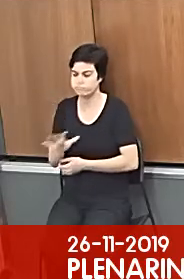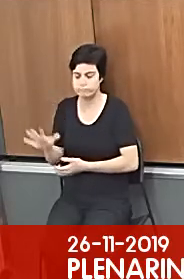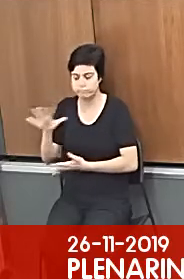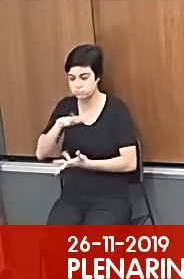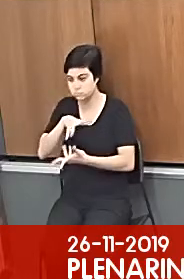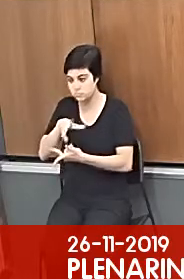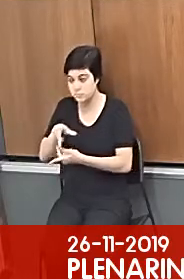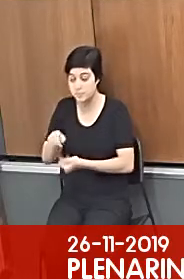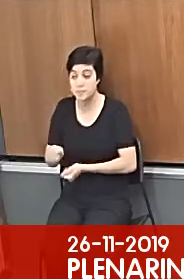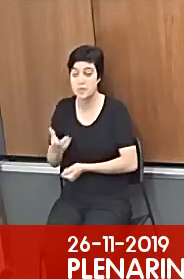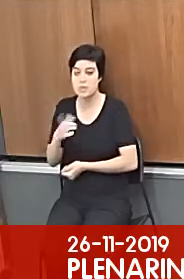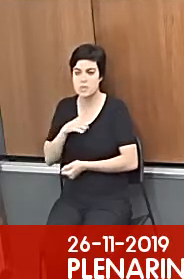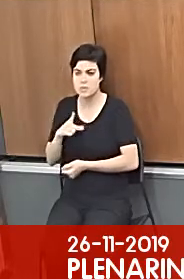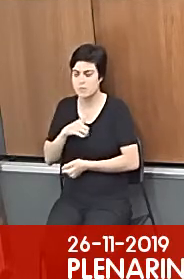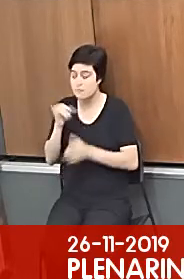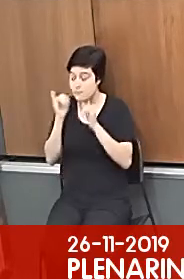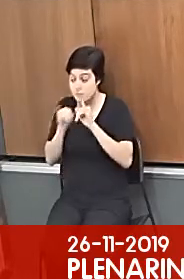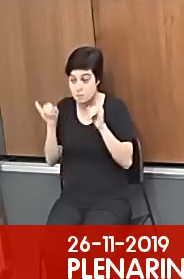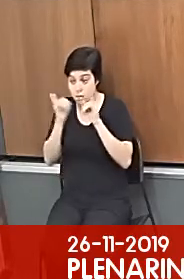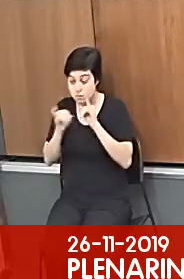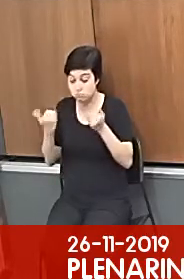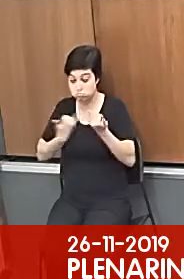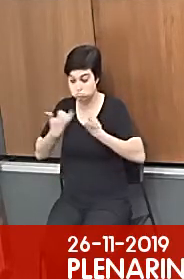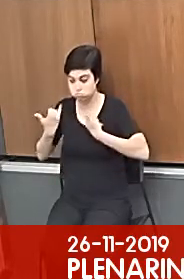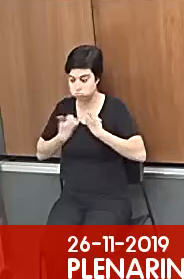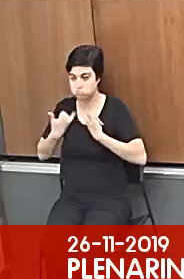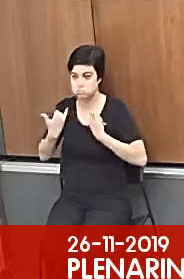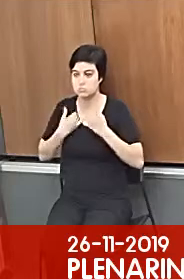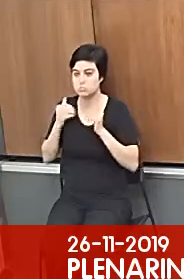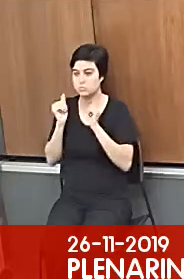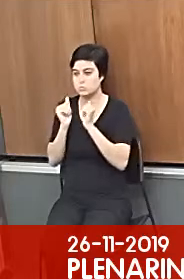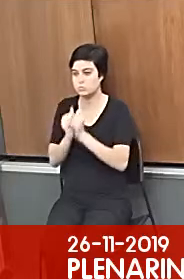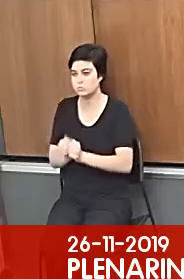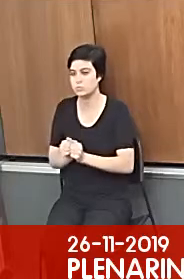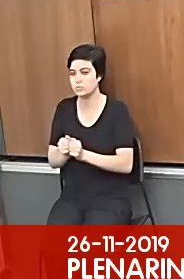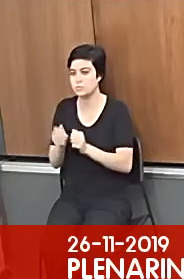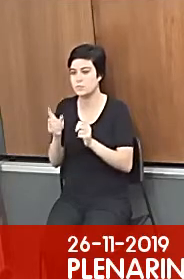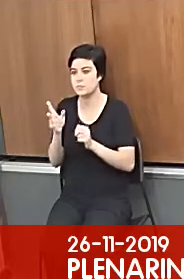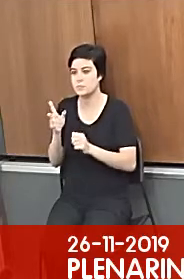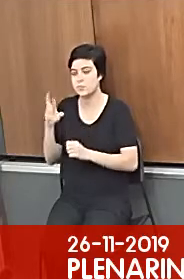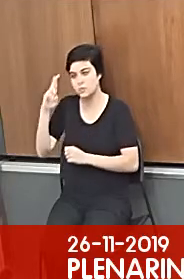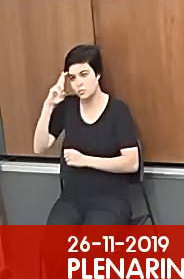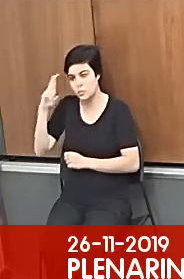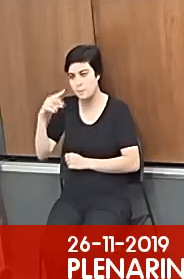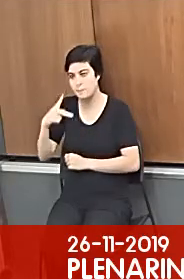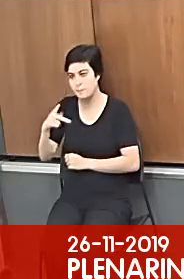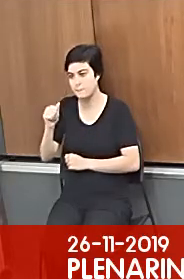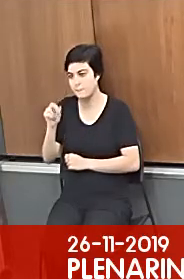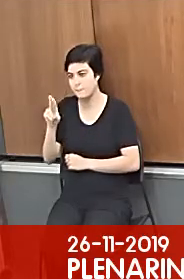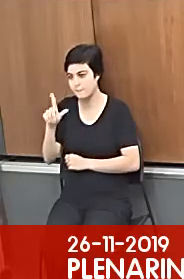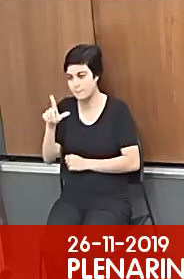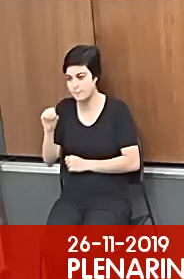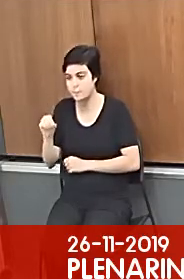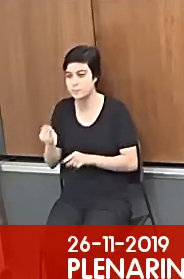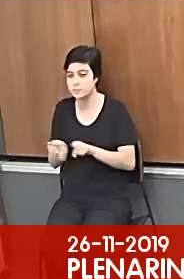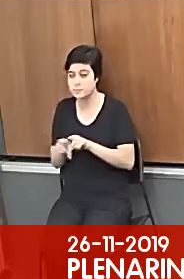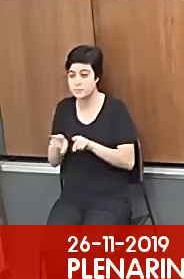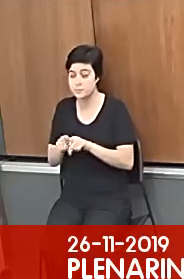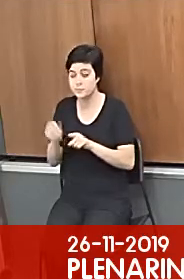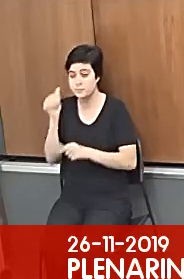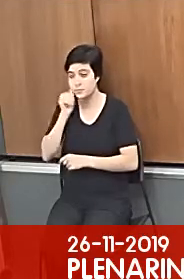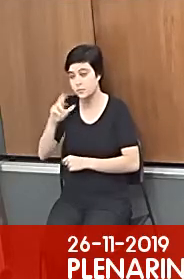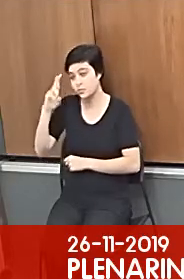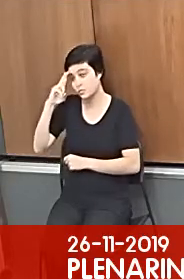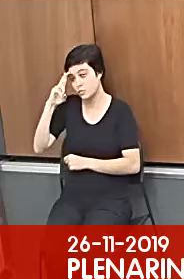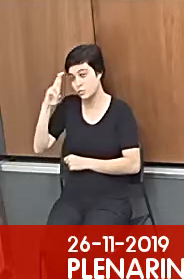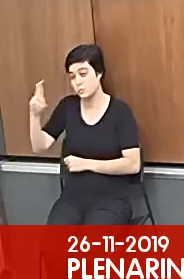Pude obter informações também, junto com o diretor Paulo Bulhões, a diretora de